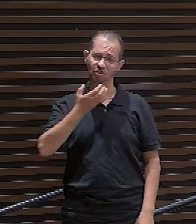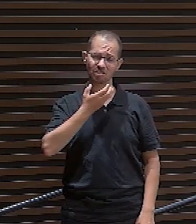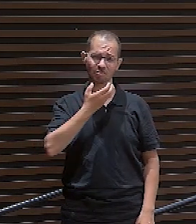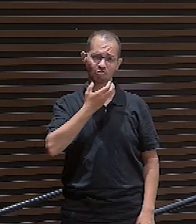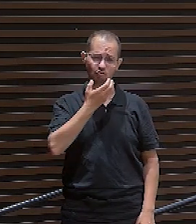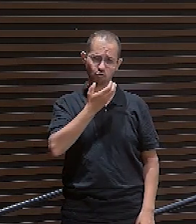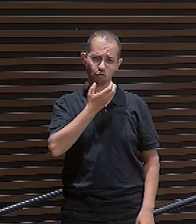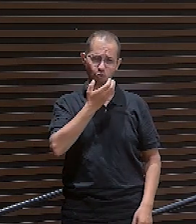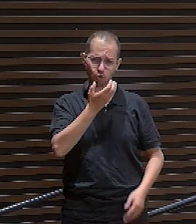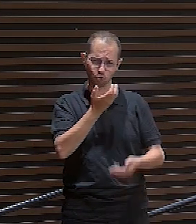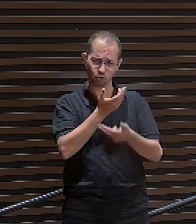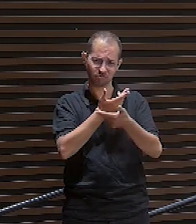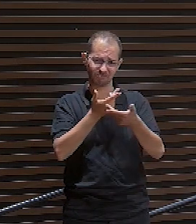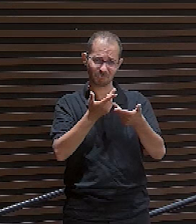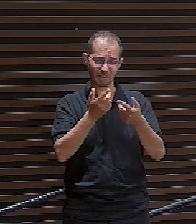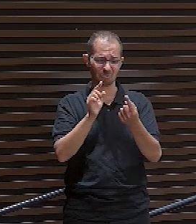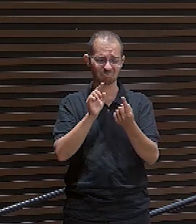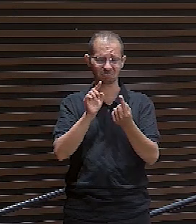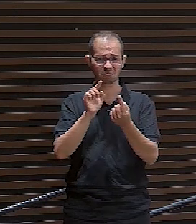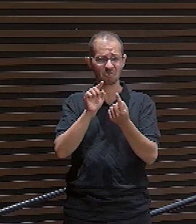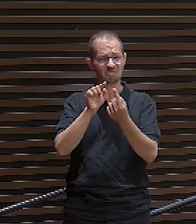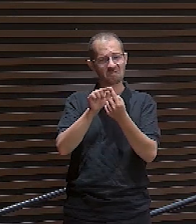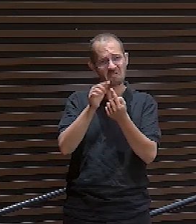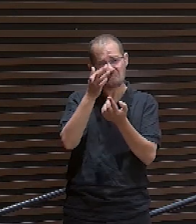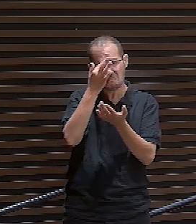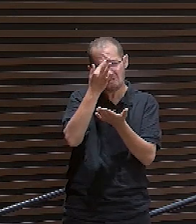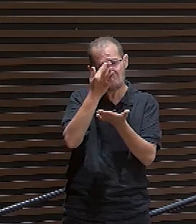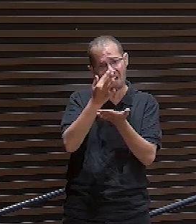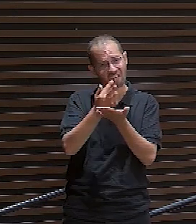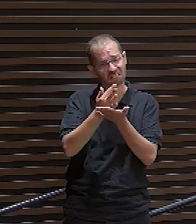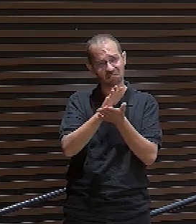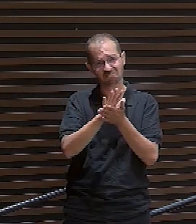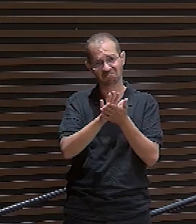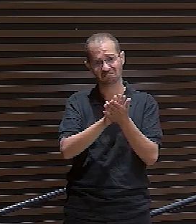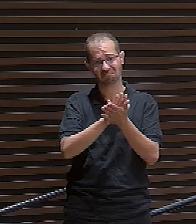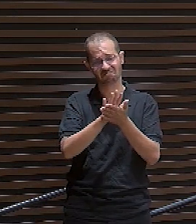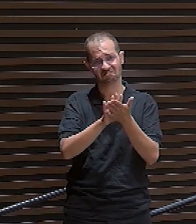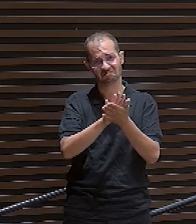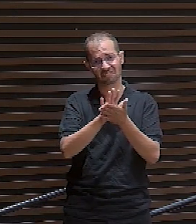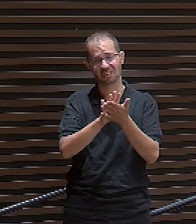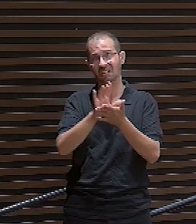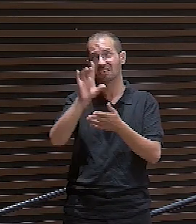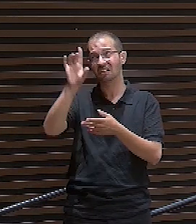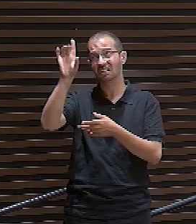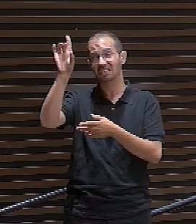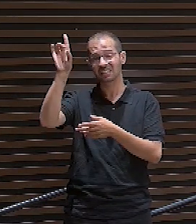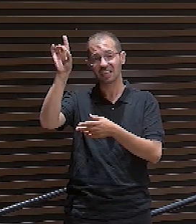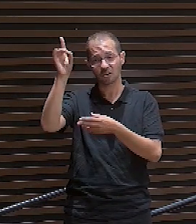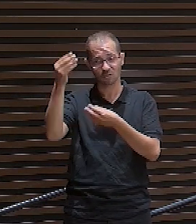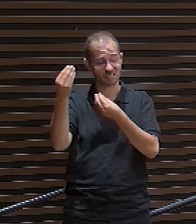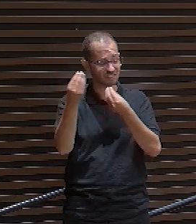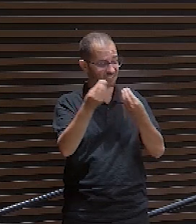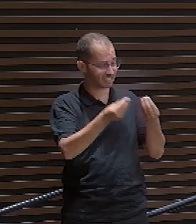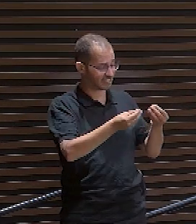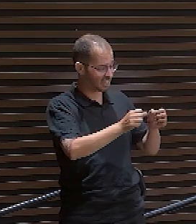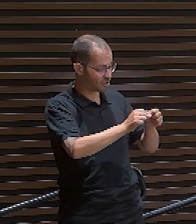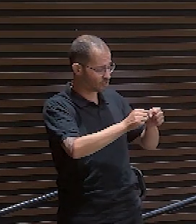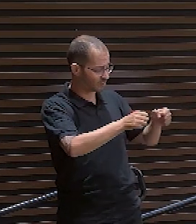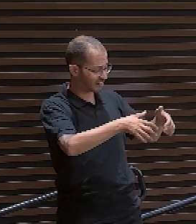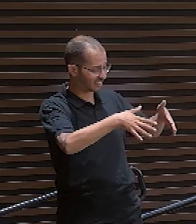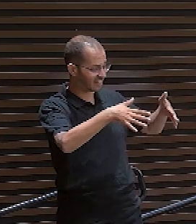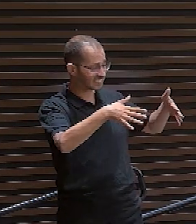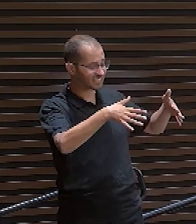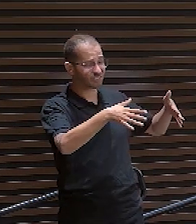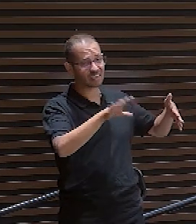mas sem intenção, sem fé no Deus que lhe deu a criação. Era apenas